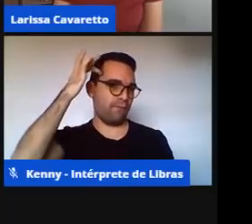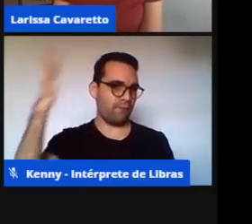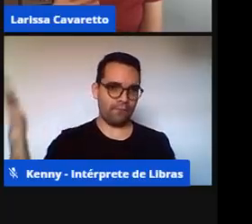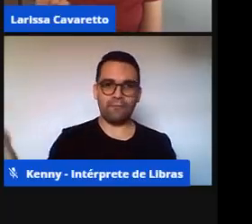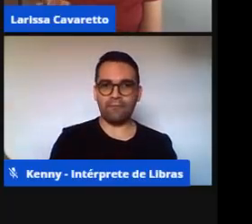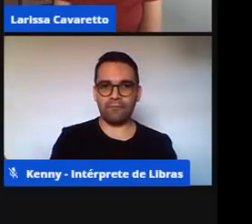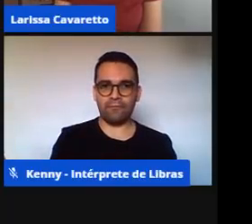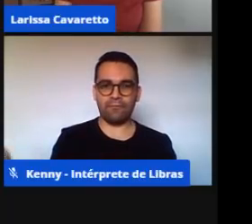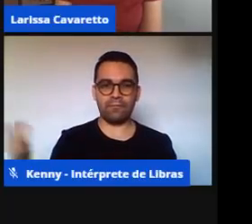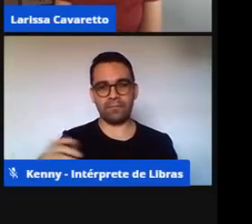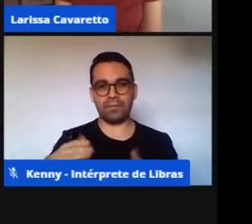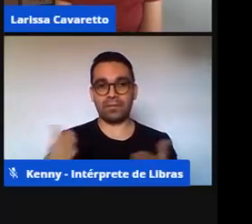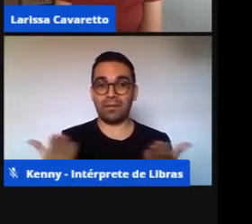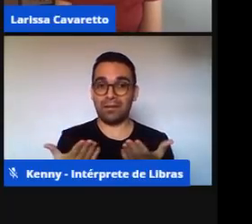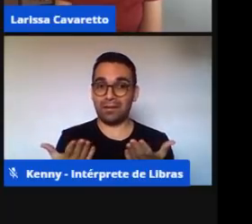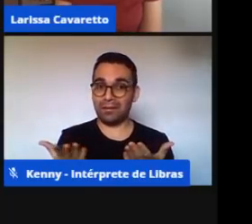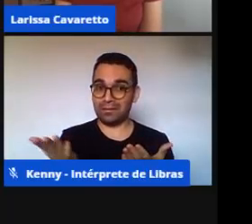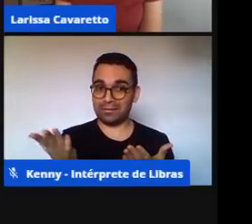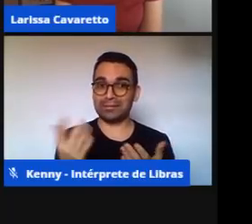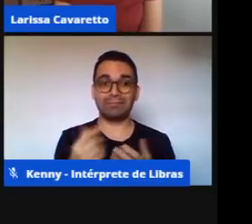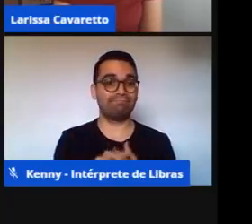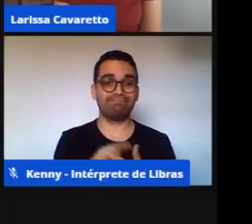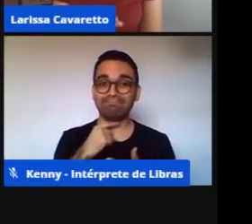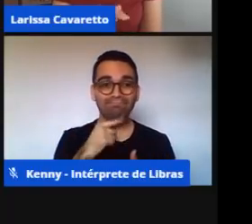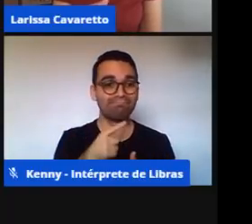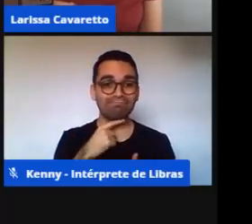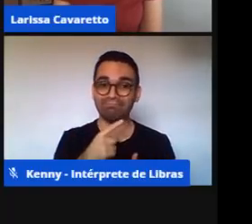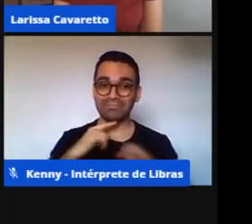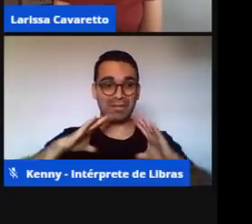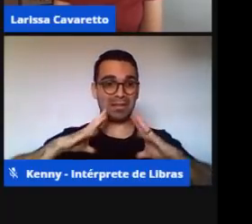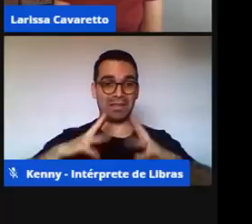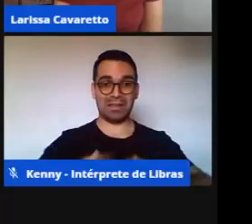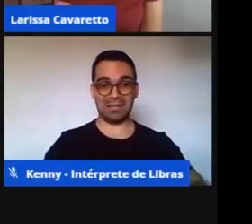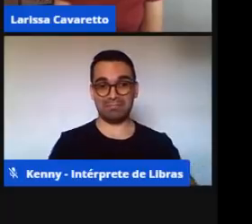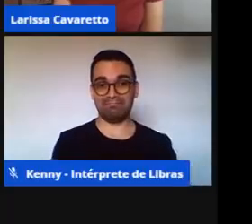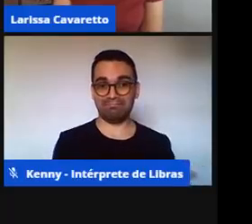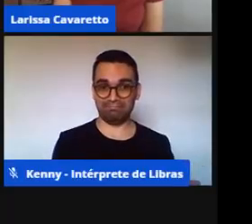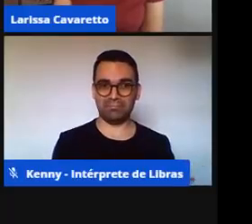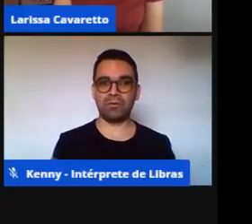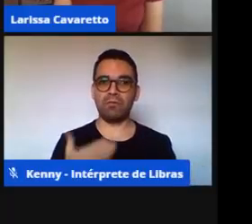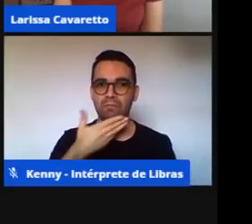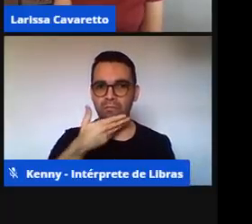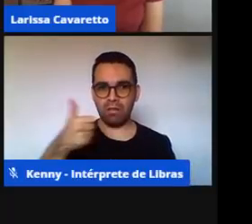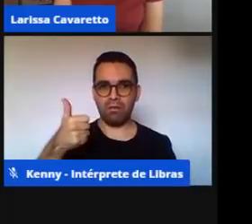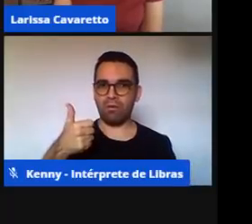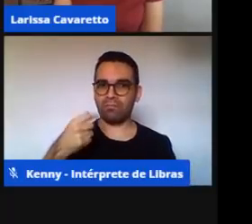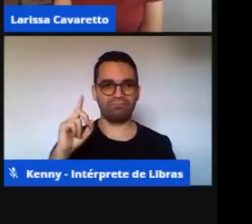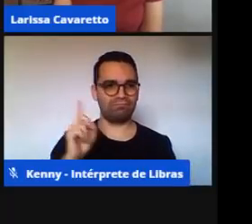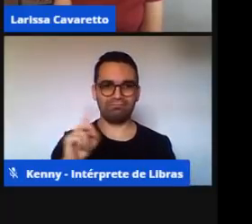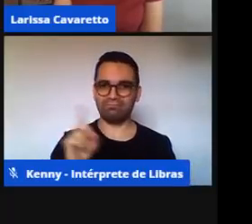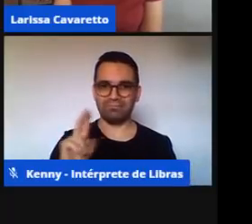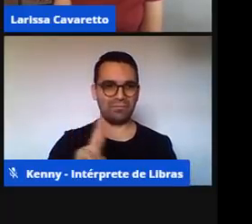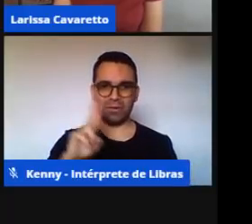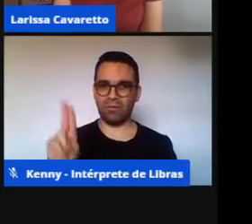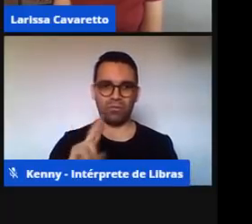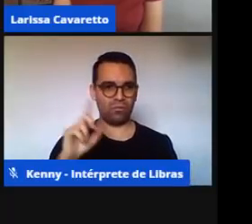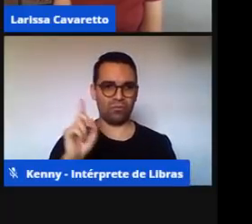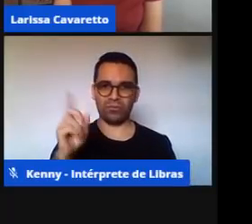não são fáceis de serem higienizados. Então, o ideal é não utilizar esse tipo de acessório.